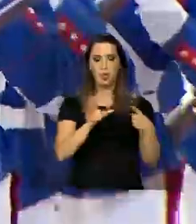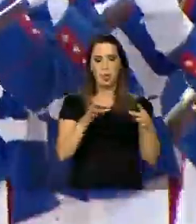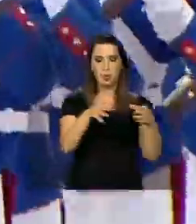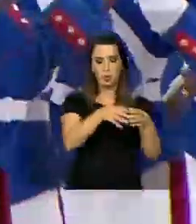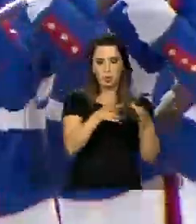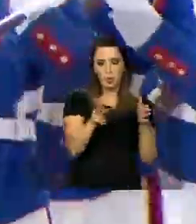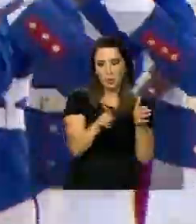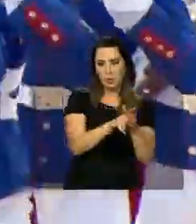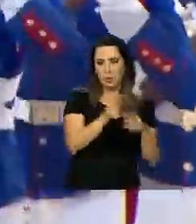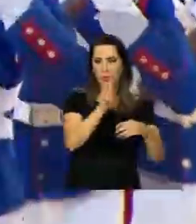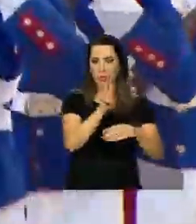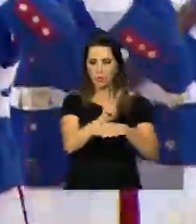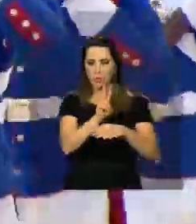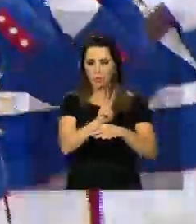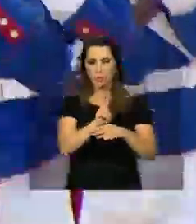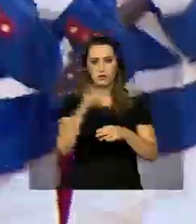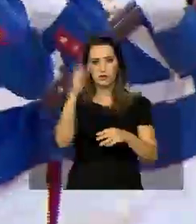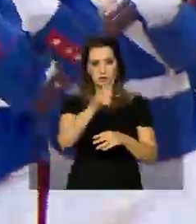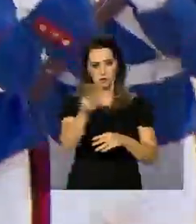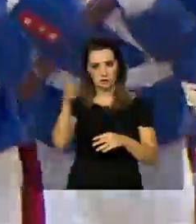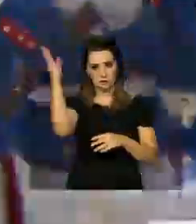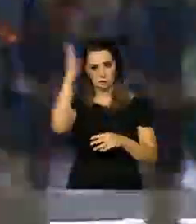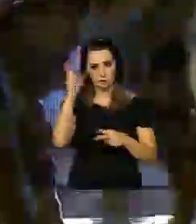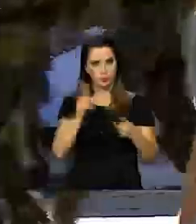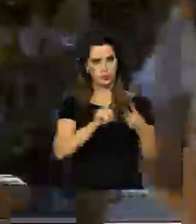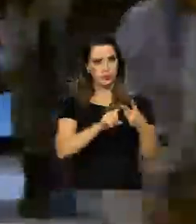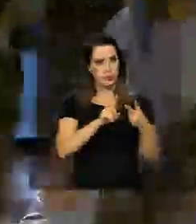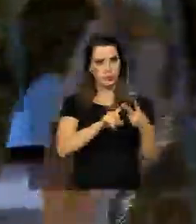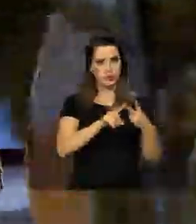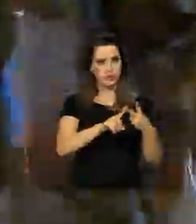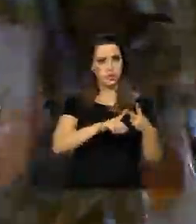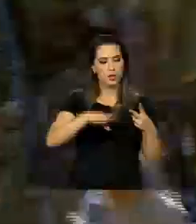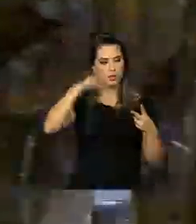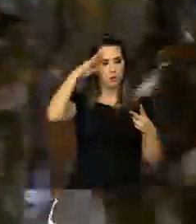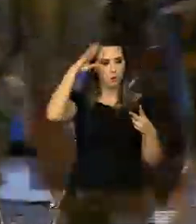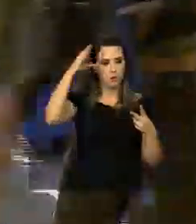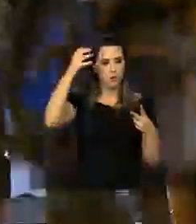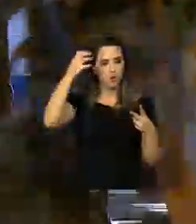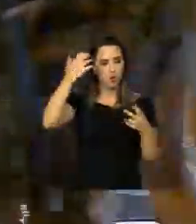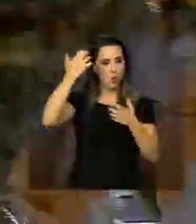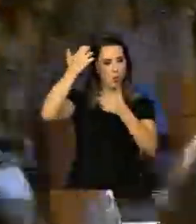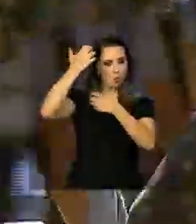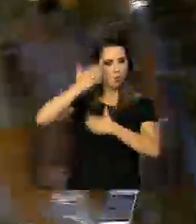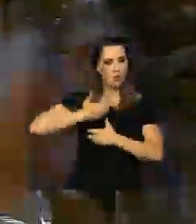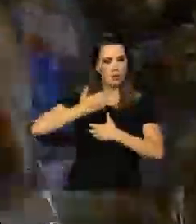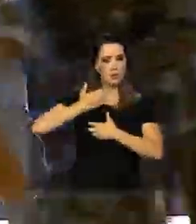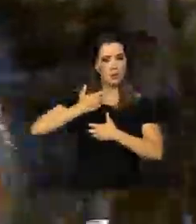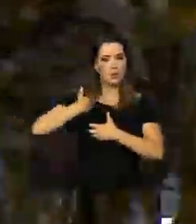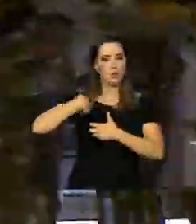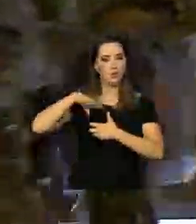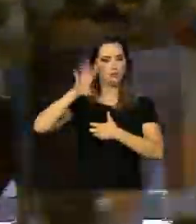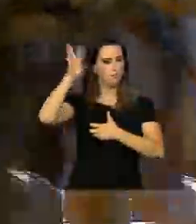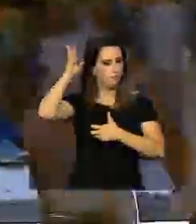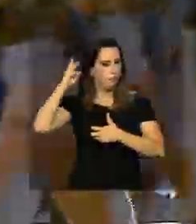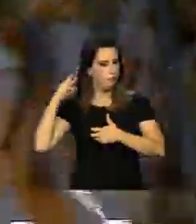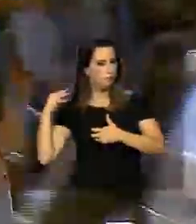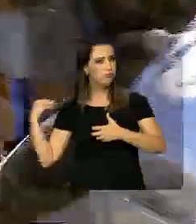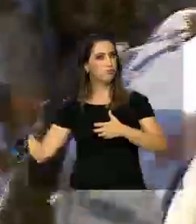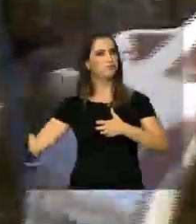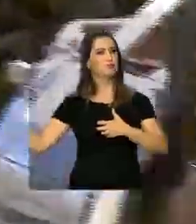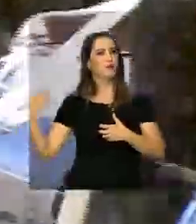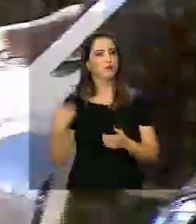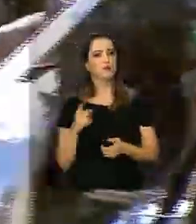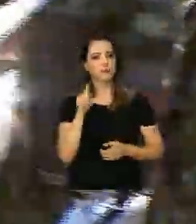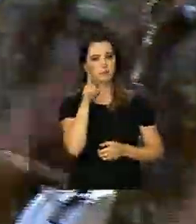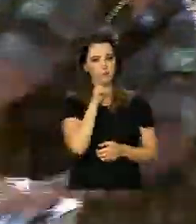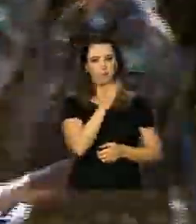e o RCG, Regimento de Guarda. É outra coisa dependente, se revezam, né, nessas guardas. Esse aí é